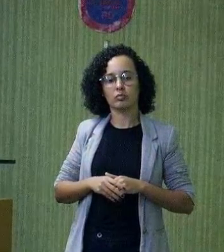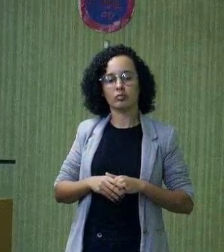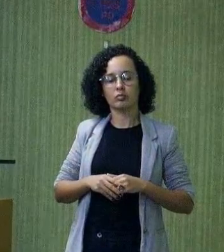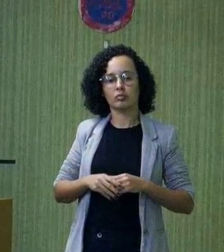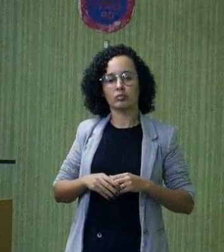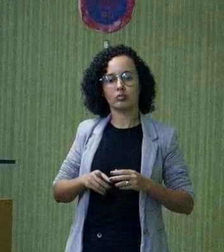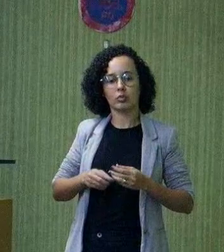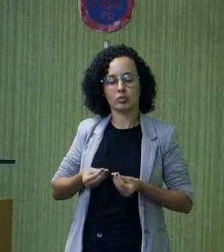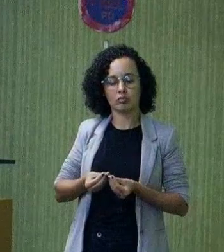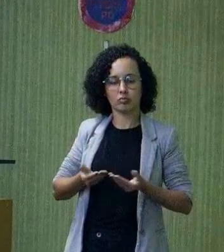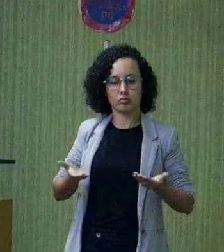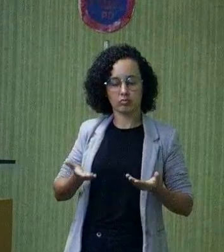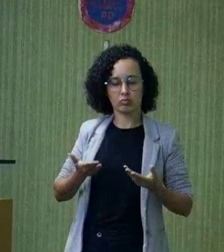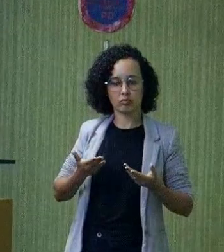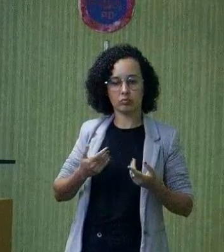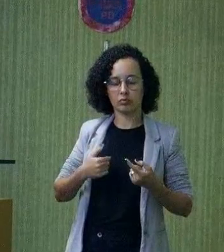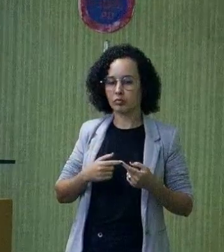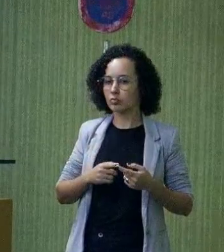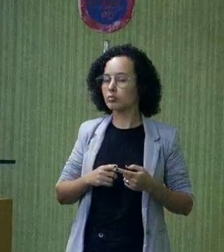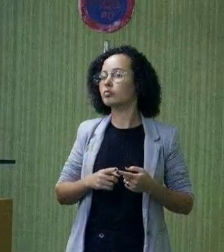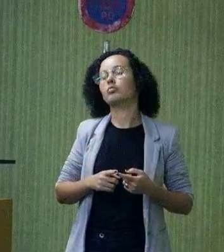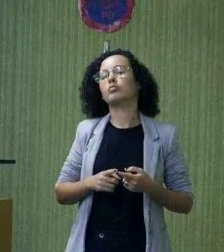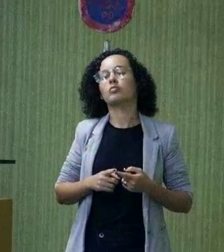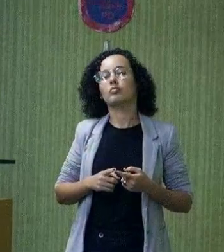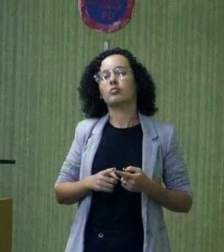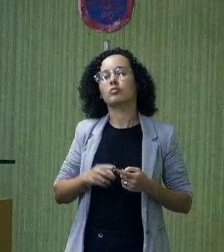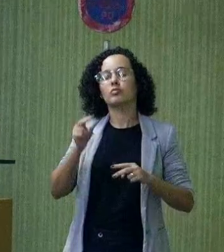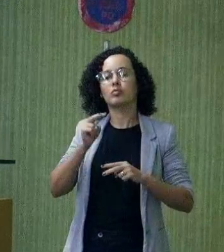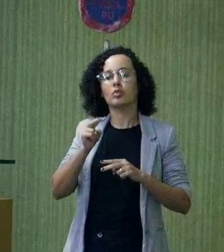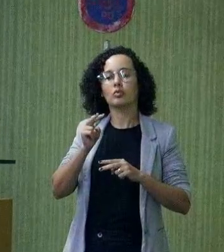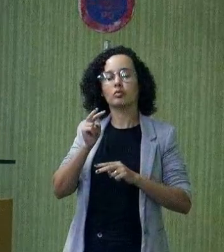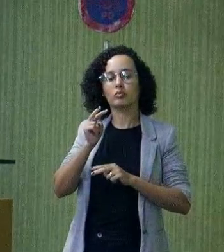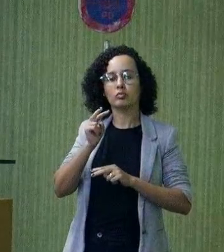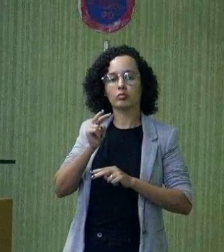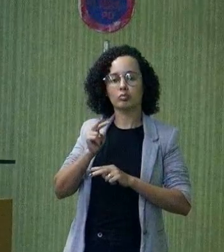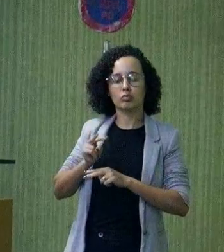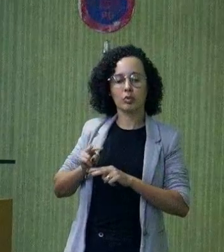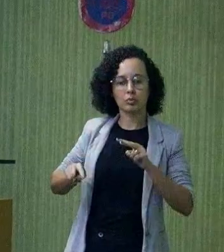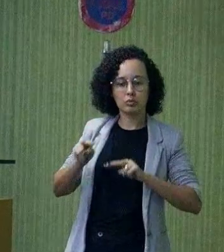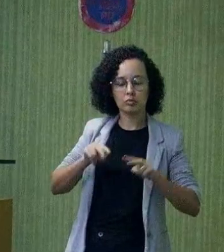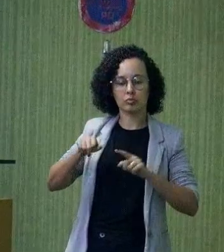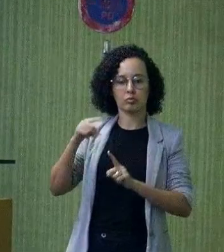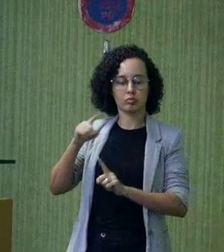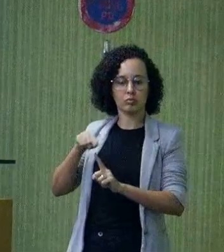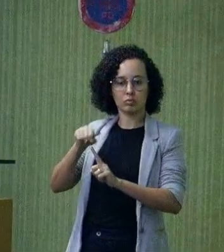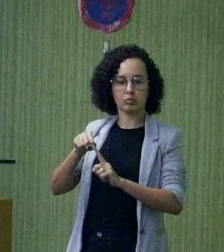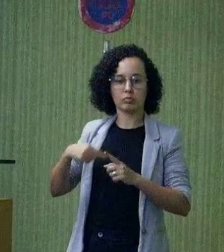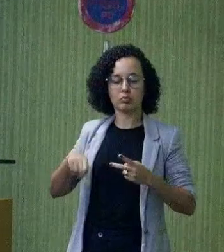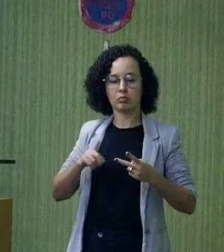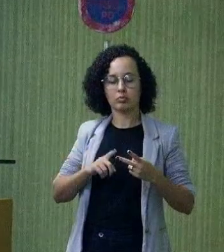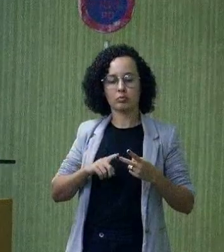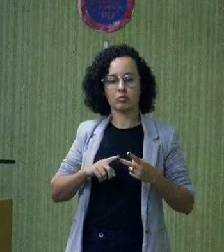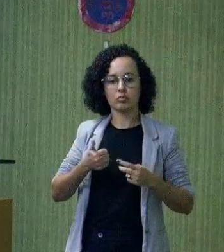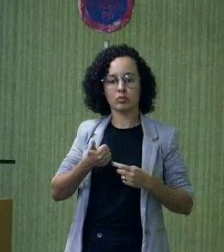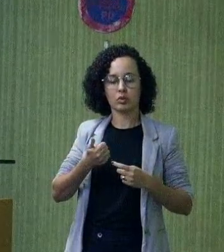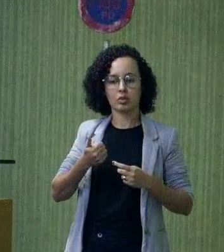de oferta portanto eh isso será observado como uma meta né a a meta